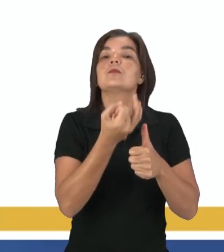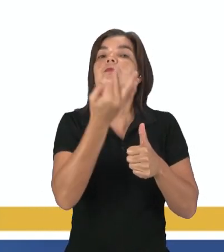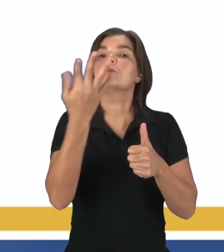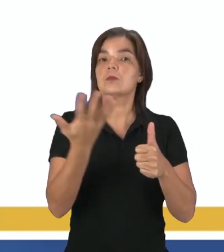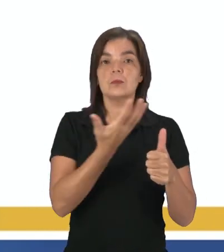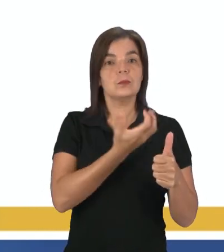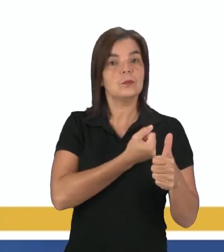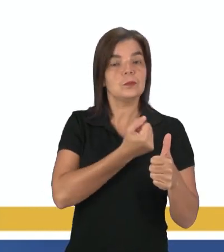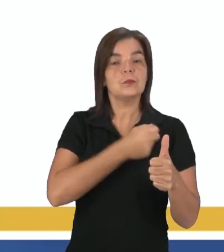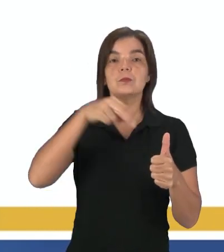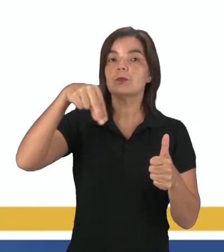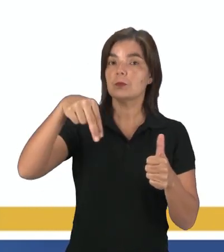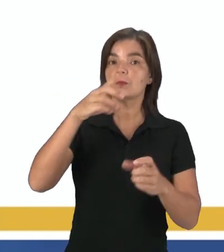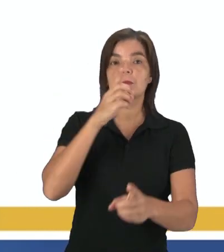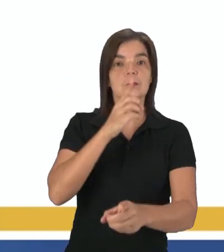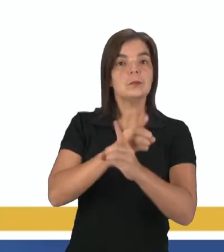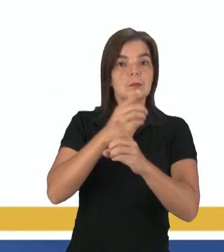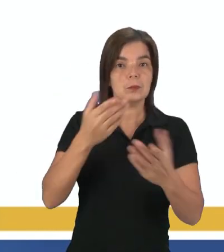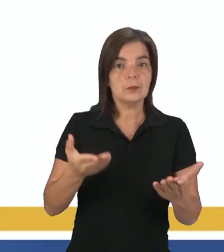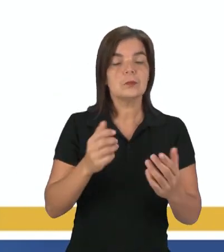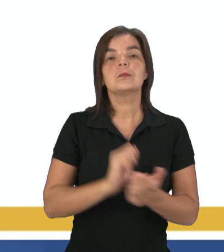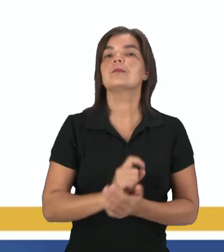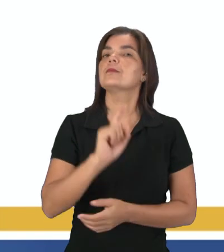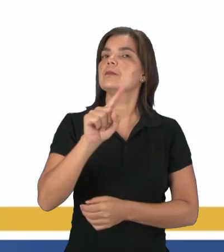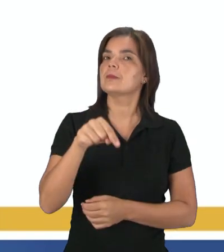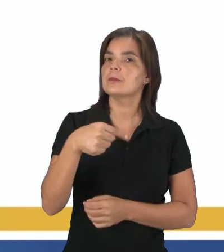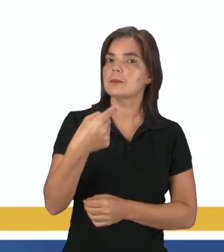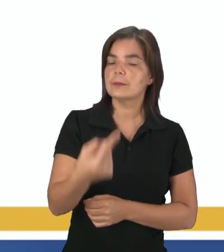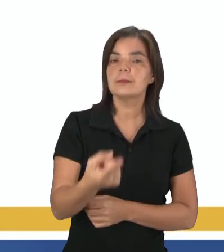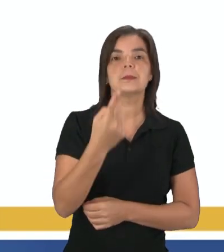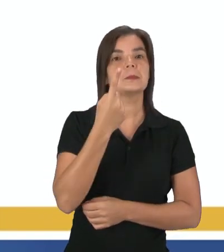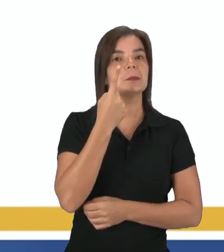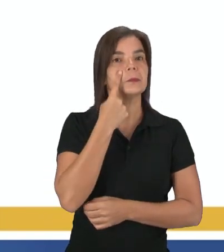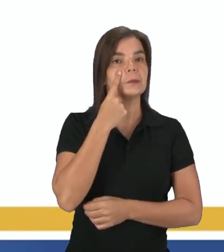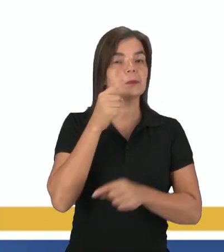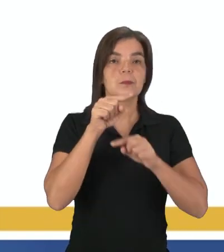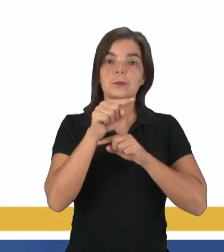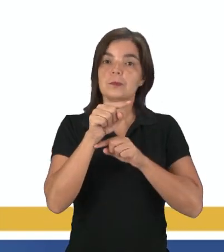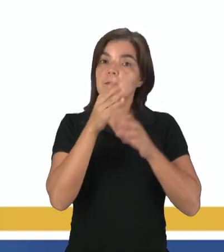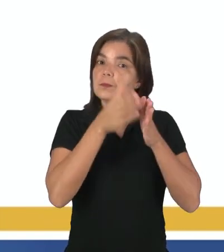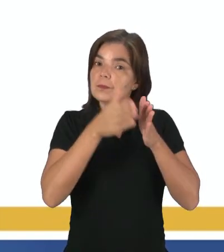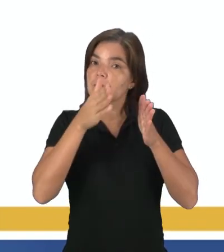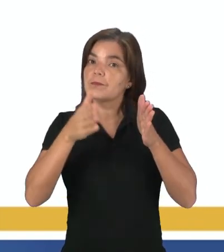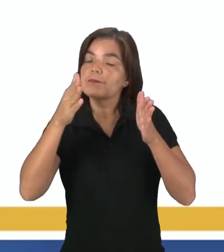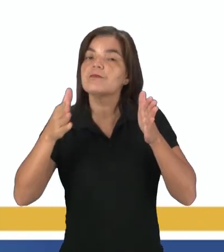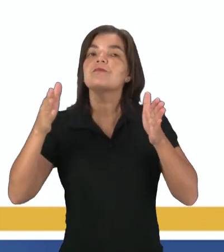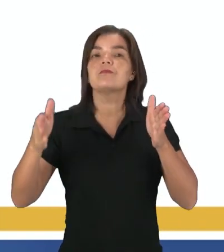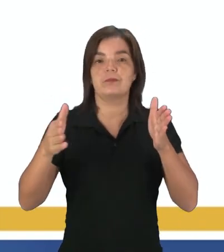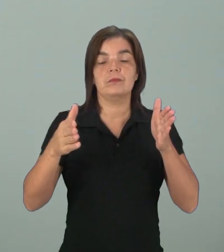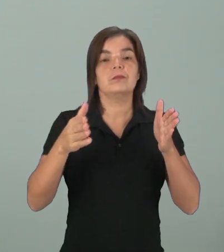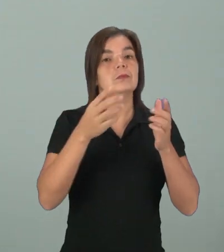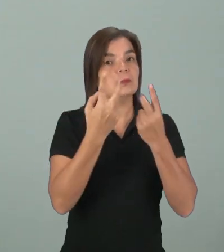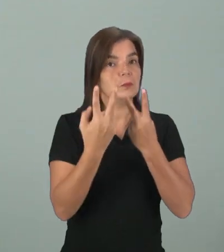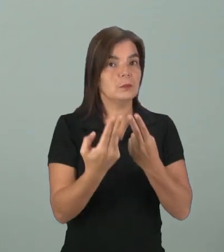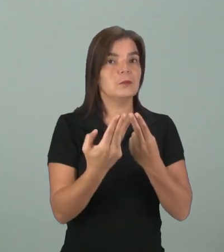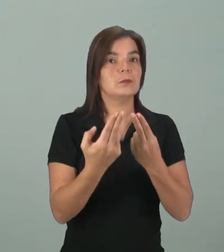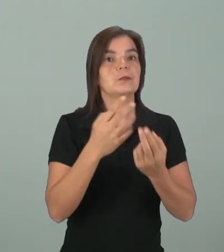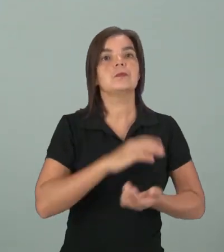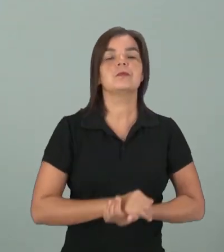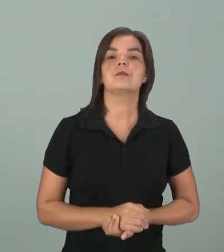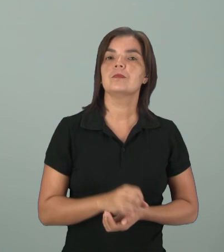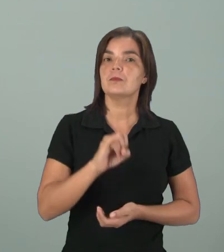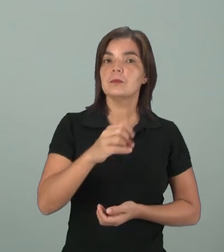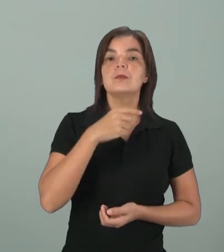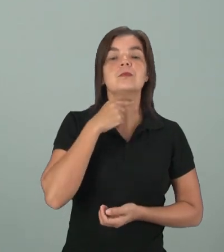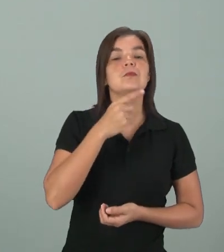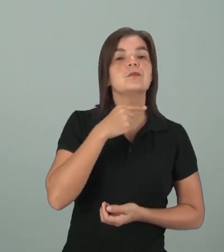números naturais ele se encontra. E depois, nós devemos ir dividindo o segmento de retas em partes. Se